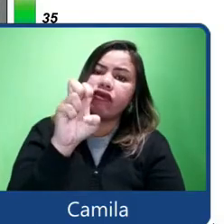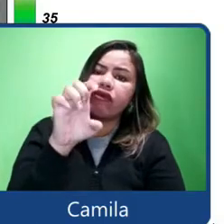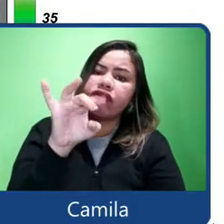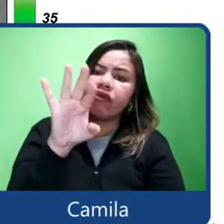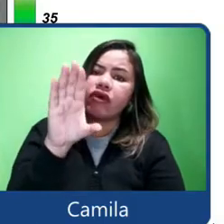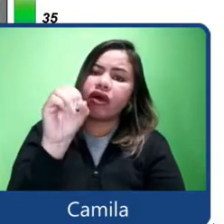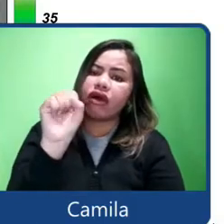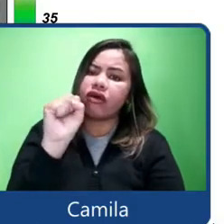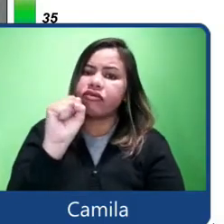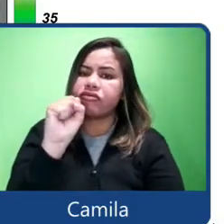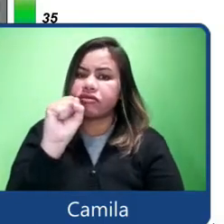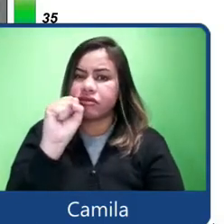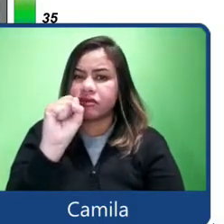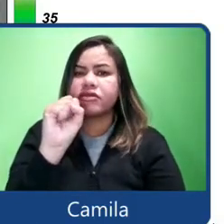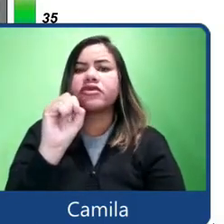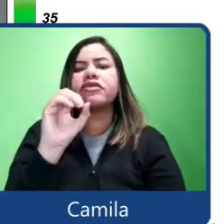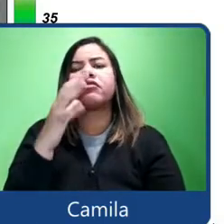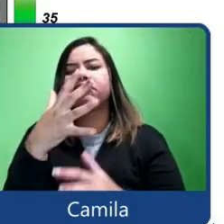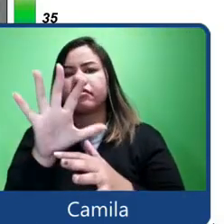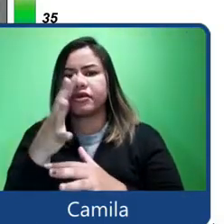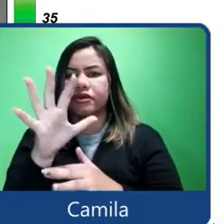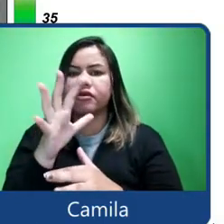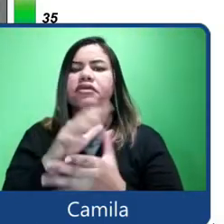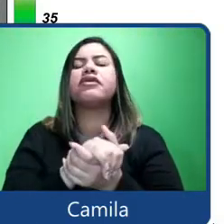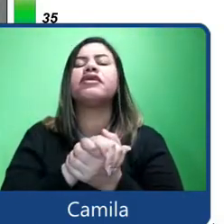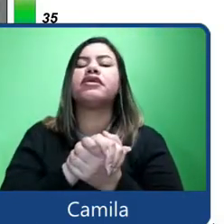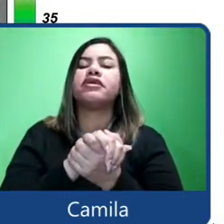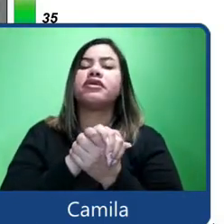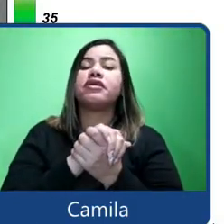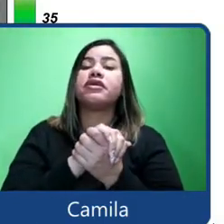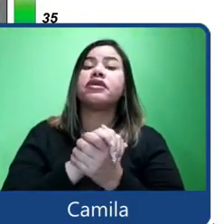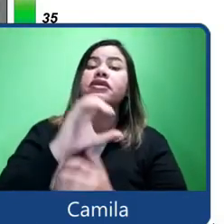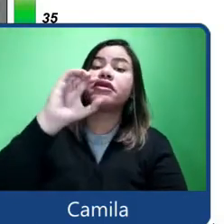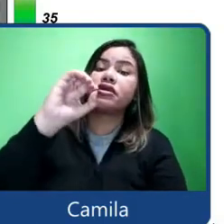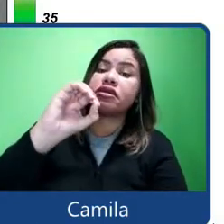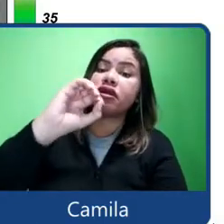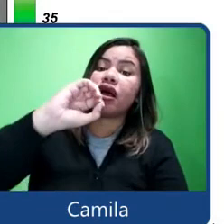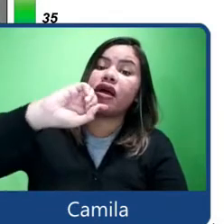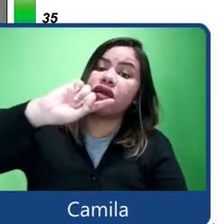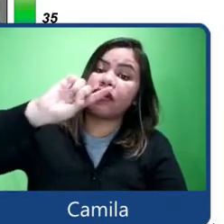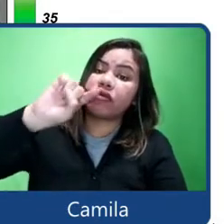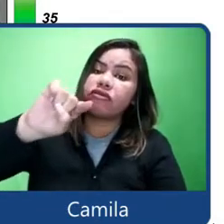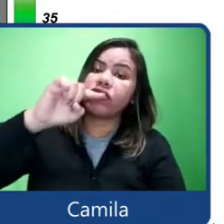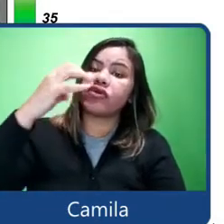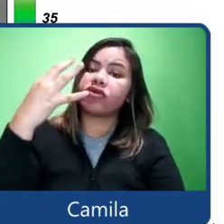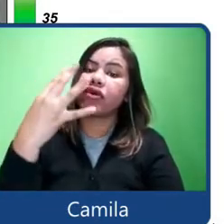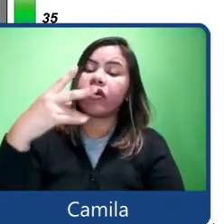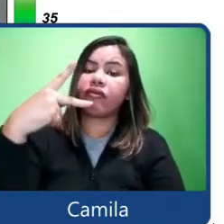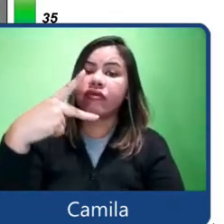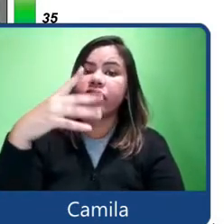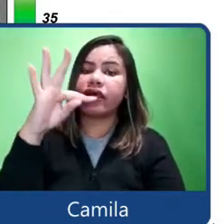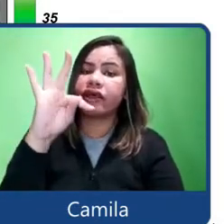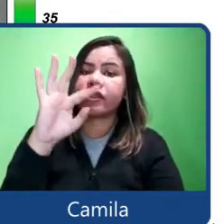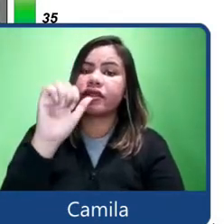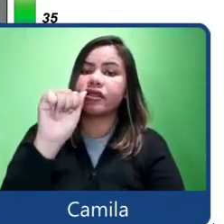sexta metros cúbicos por segundo. E 0,4 petawatts de calor. Um petawatt